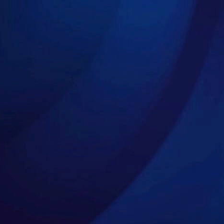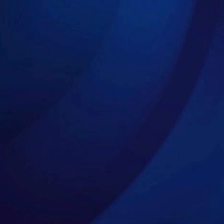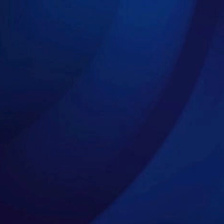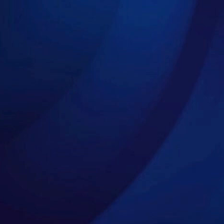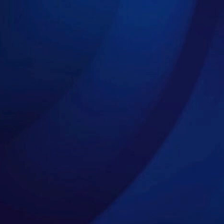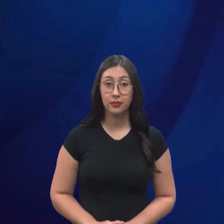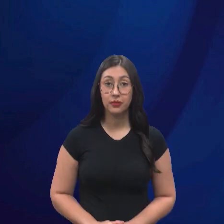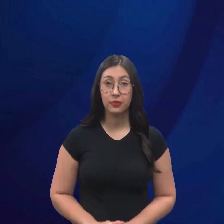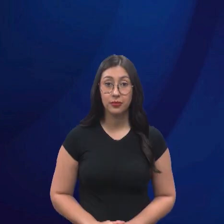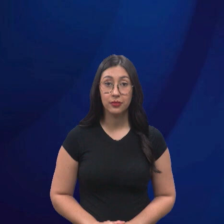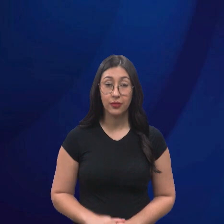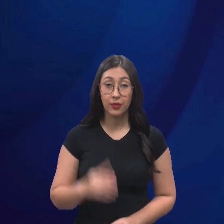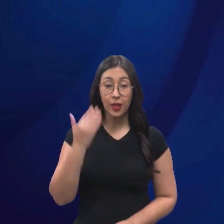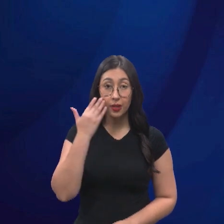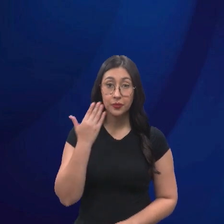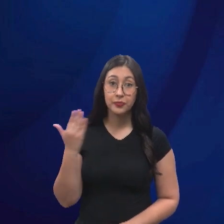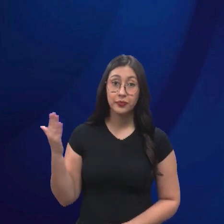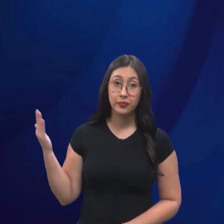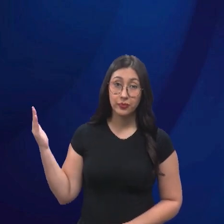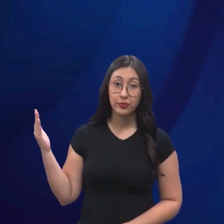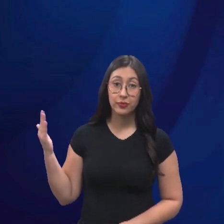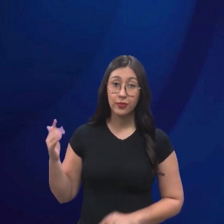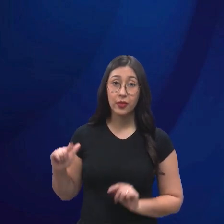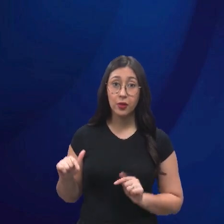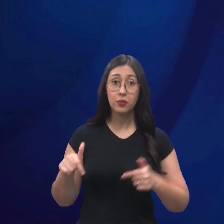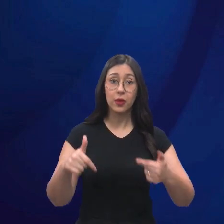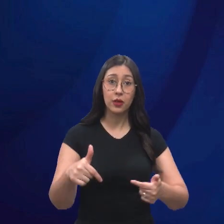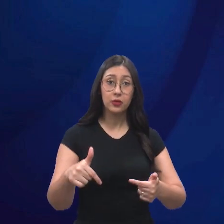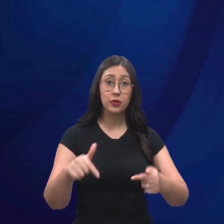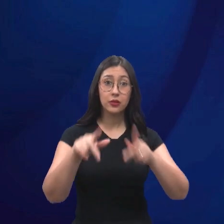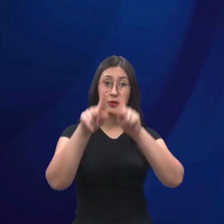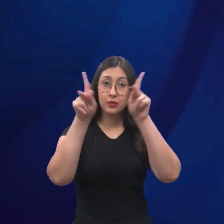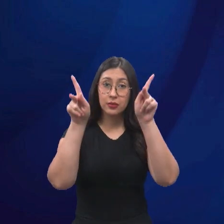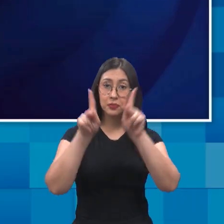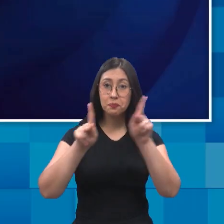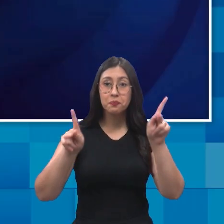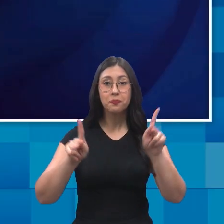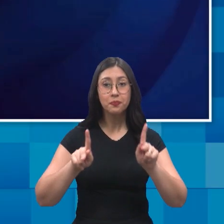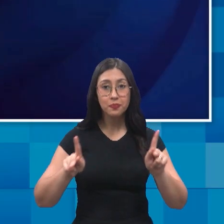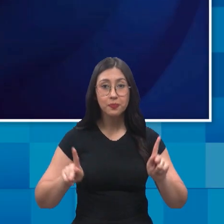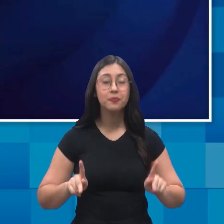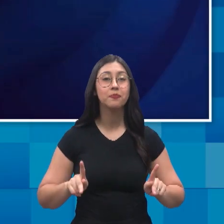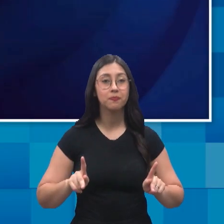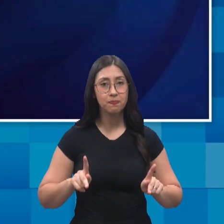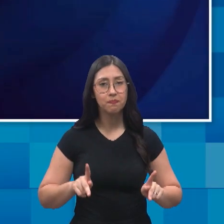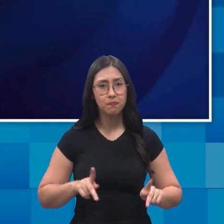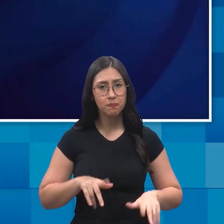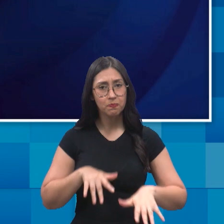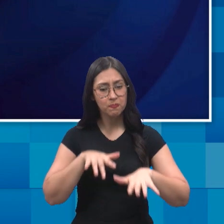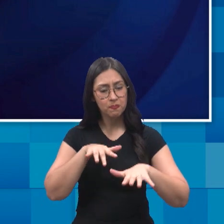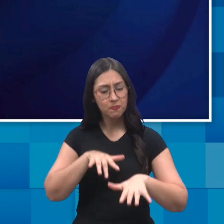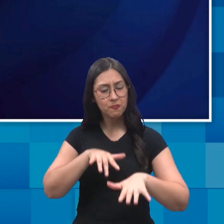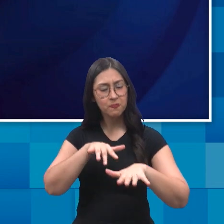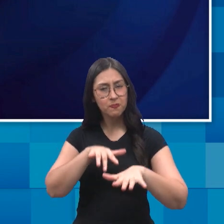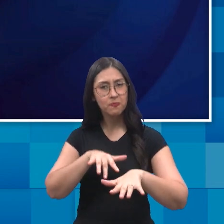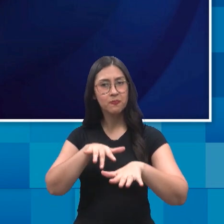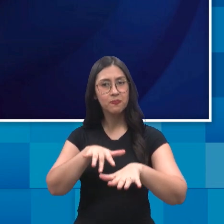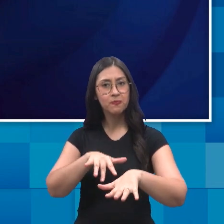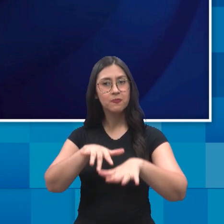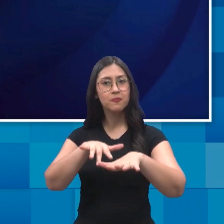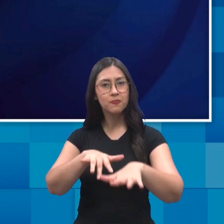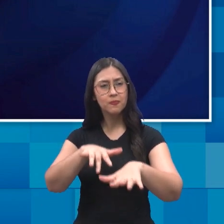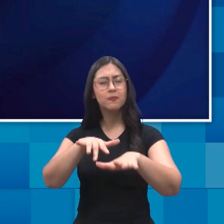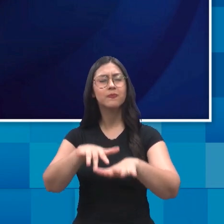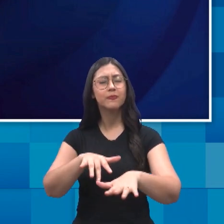esse foi o ato pacífico, o ato ordeiro, um ato